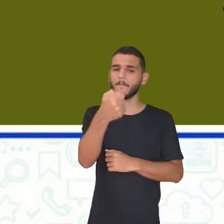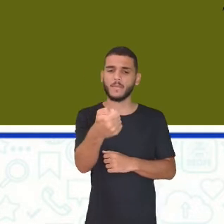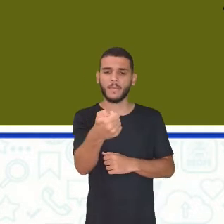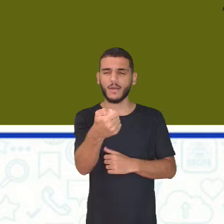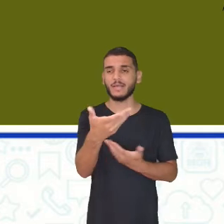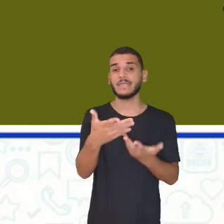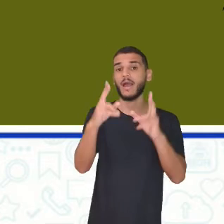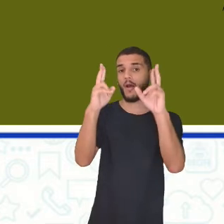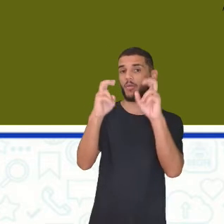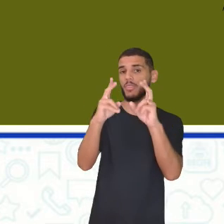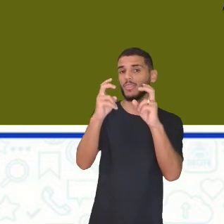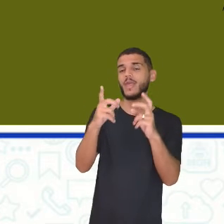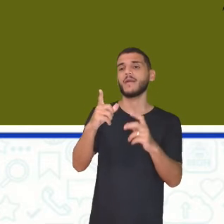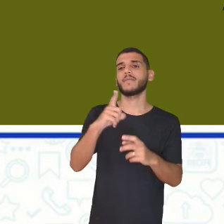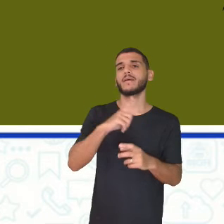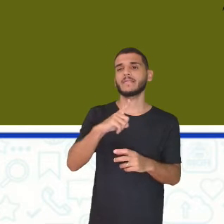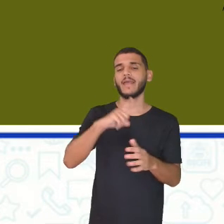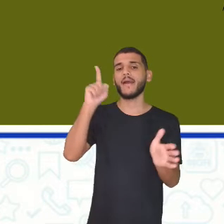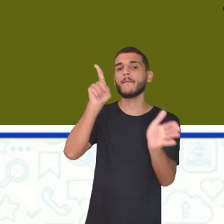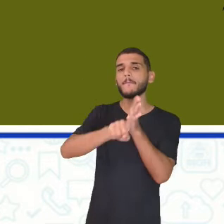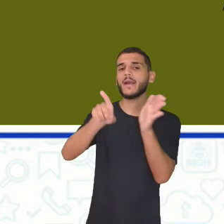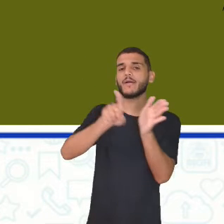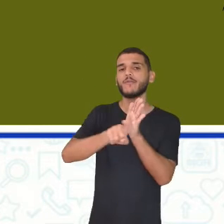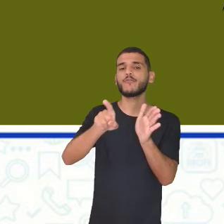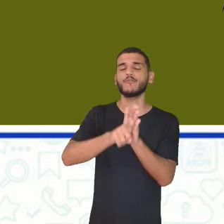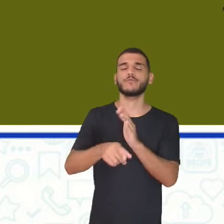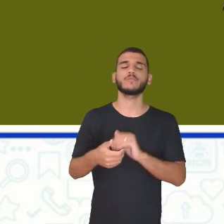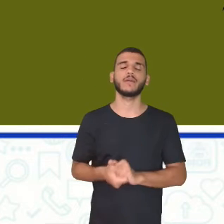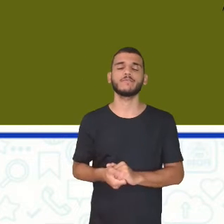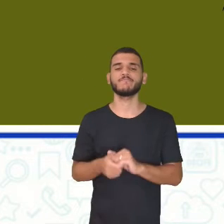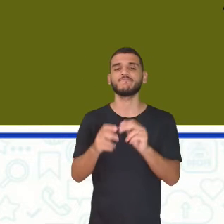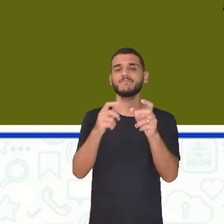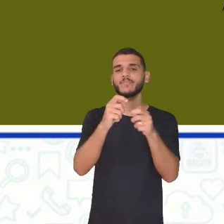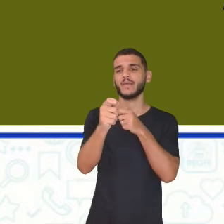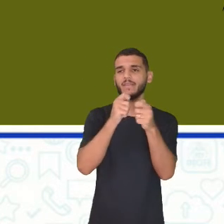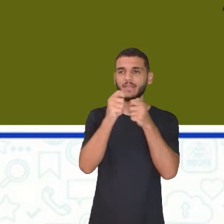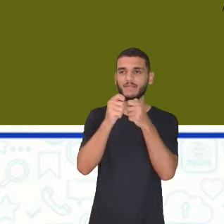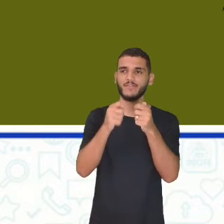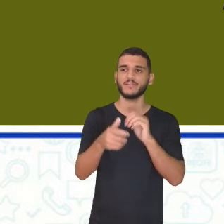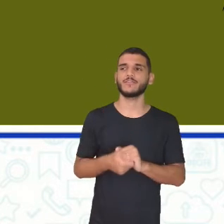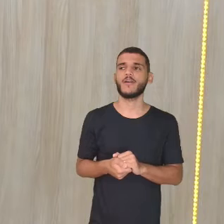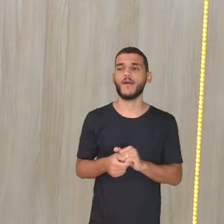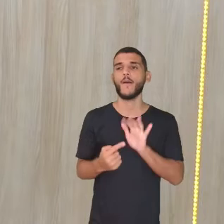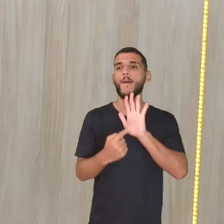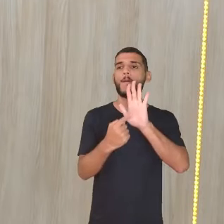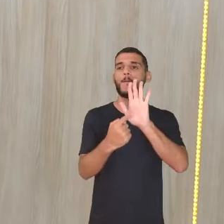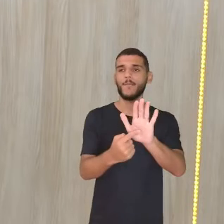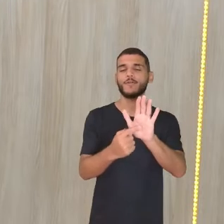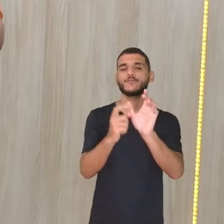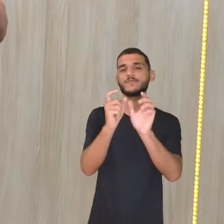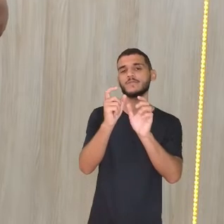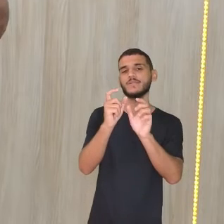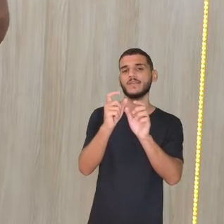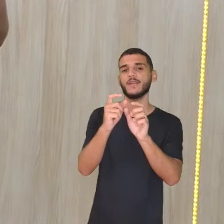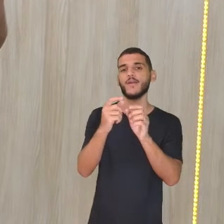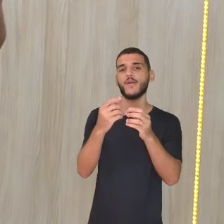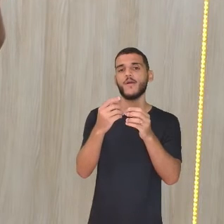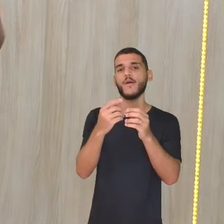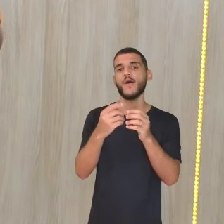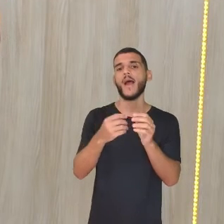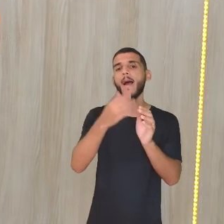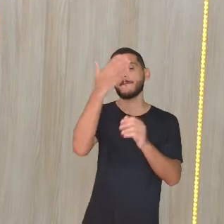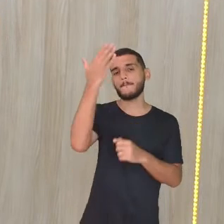entrevista? Apresente um trecho, não é, que comprove isso. Então, como esta aula vocês